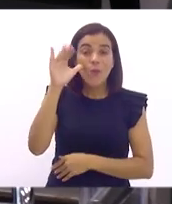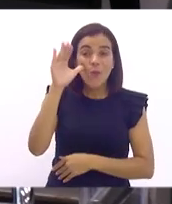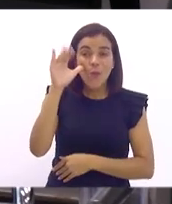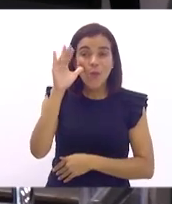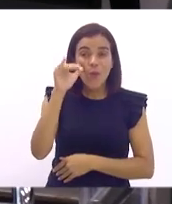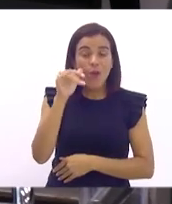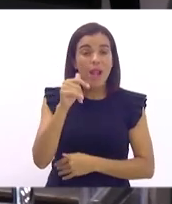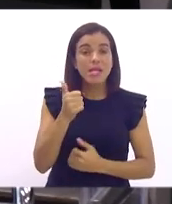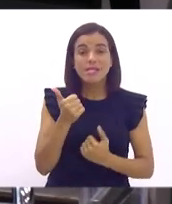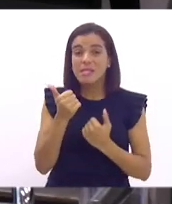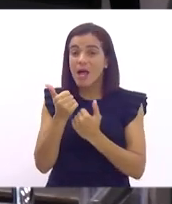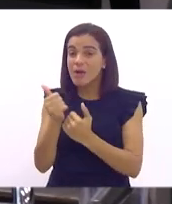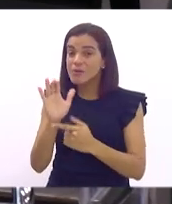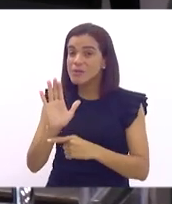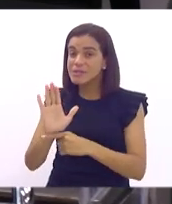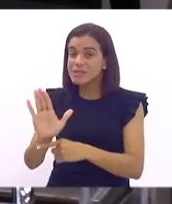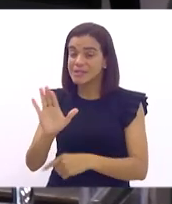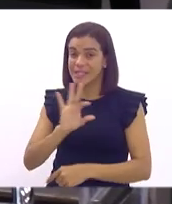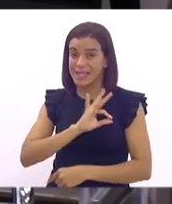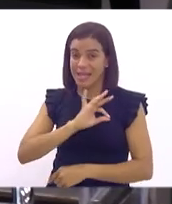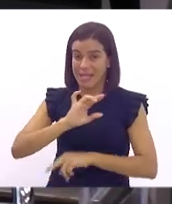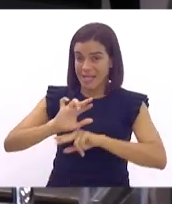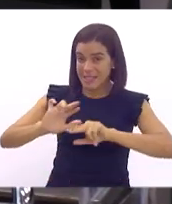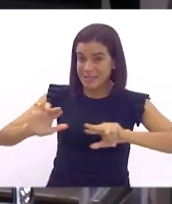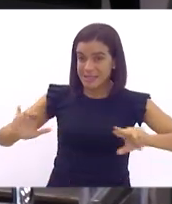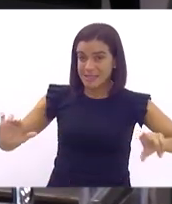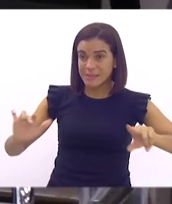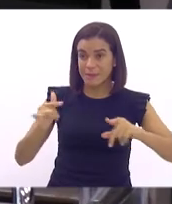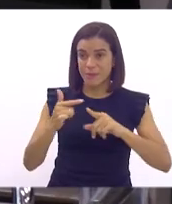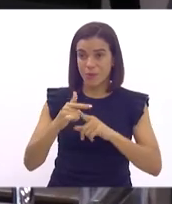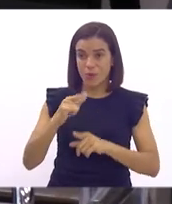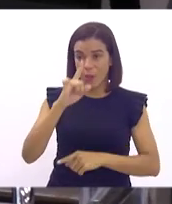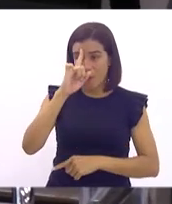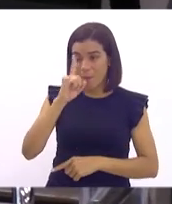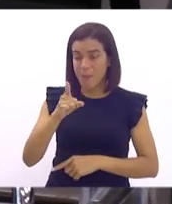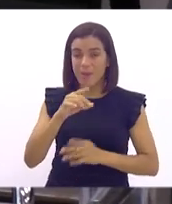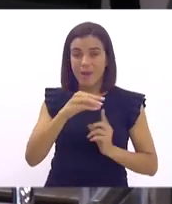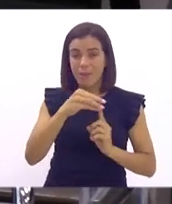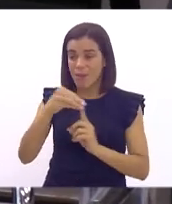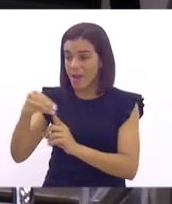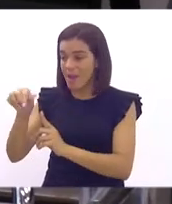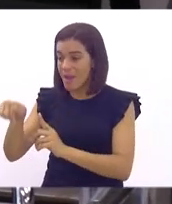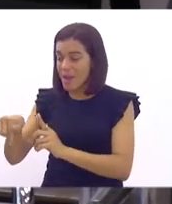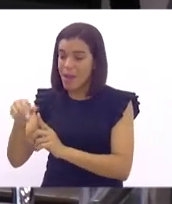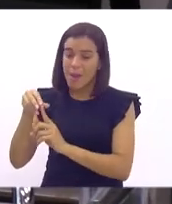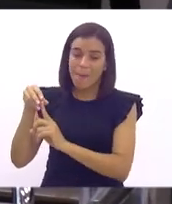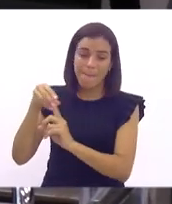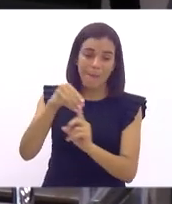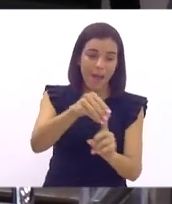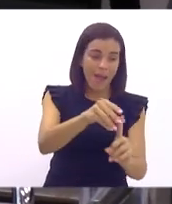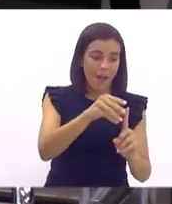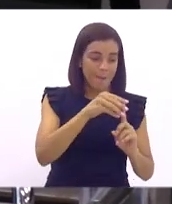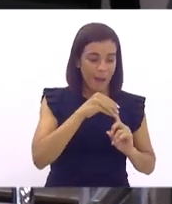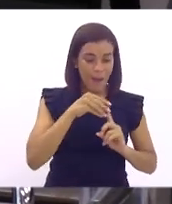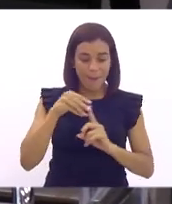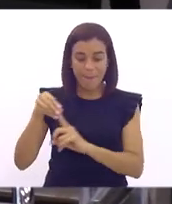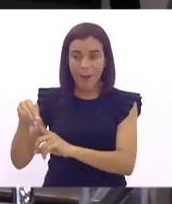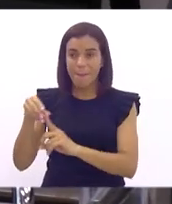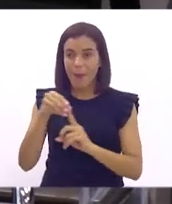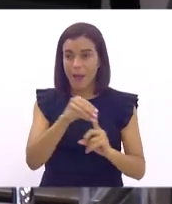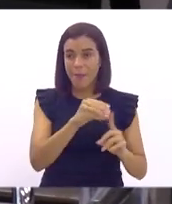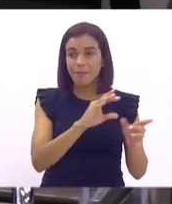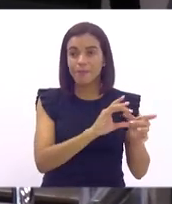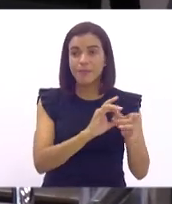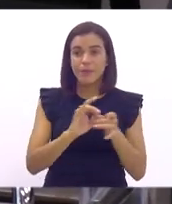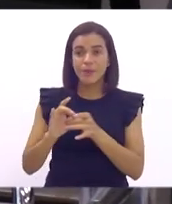outras delegacias? Porque também. Eu mando a mulher para lá, mando a mulher para a Dean. Então, assim, né, é nesse sentido,